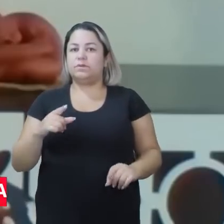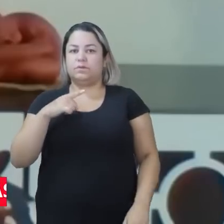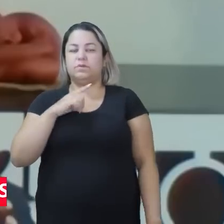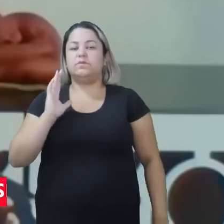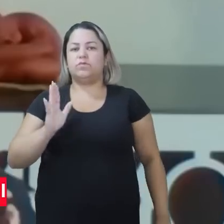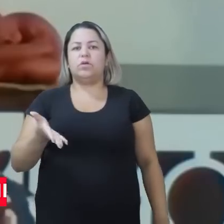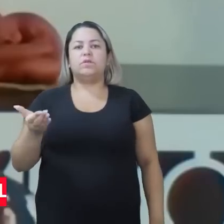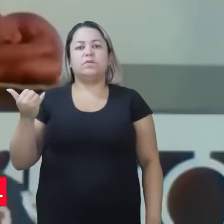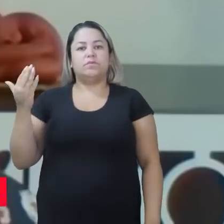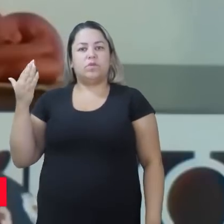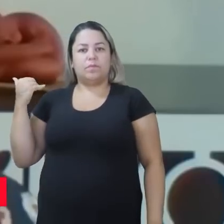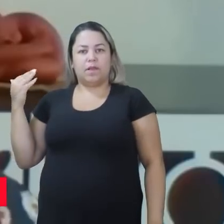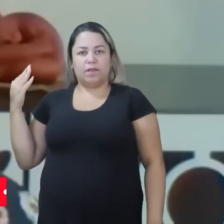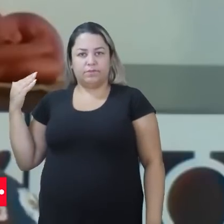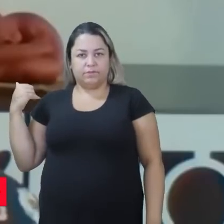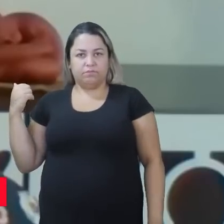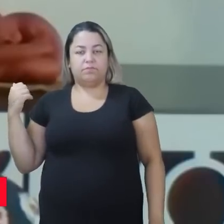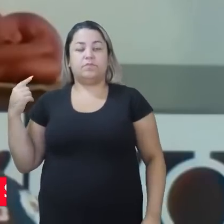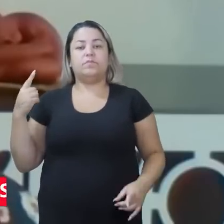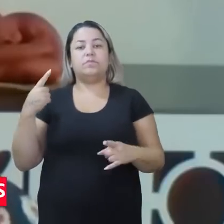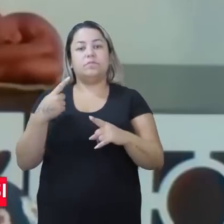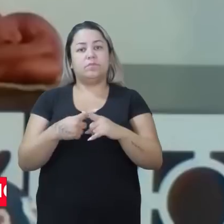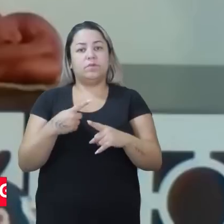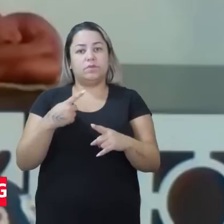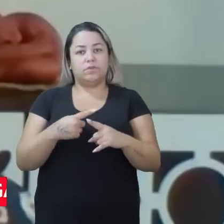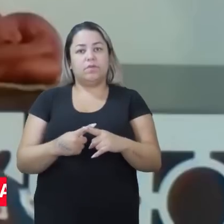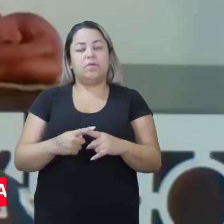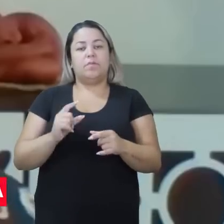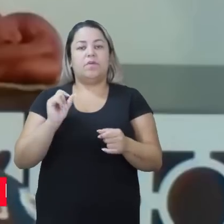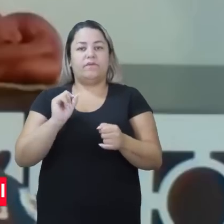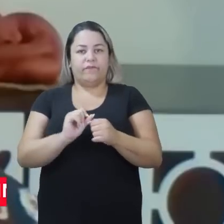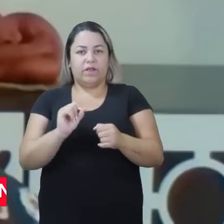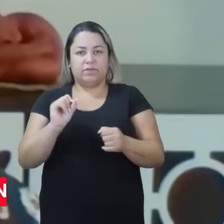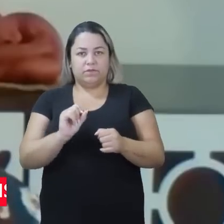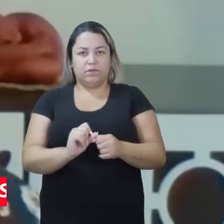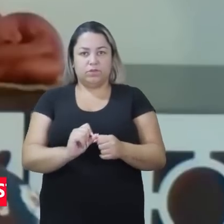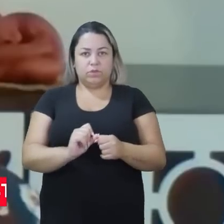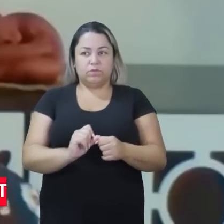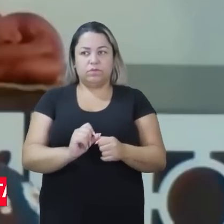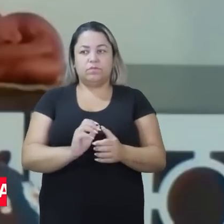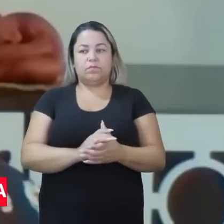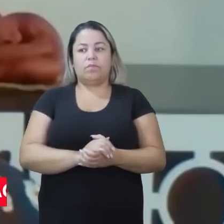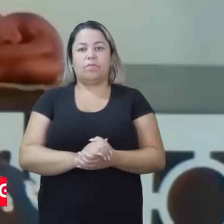no passado, porque nesse momento nós estamos fazendo